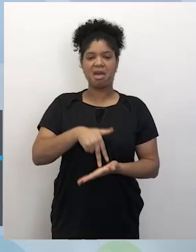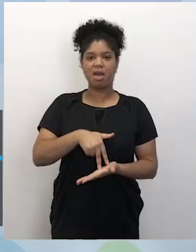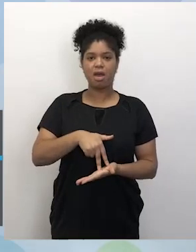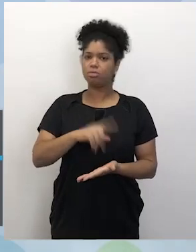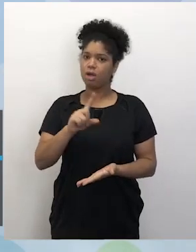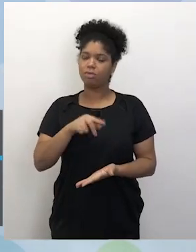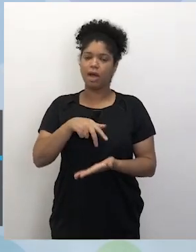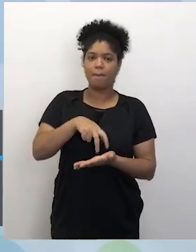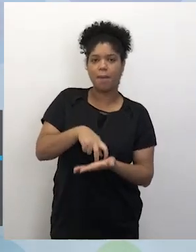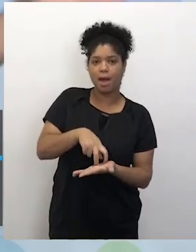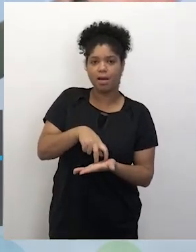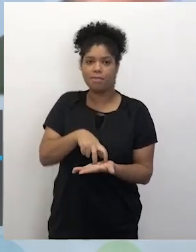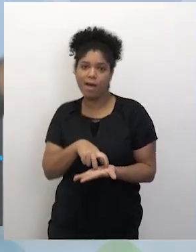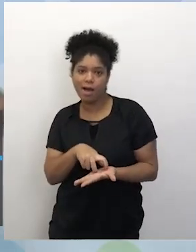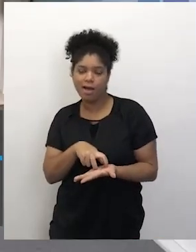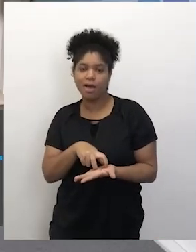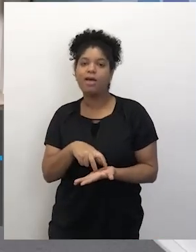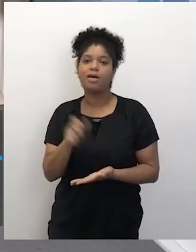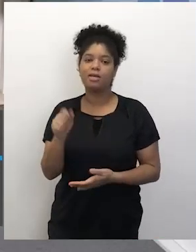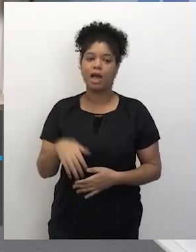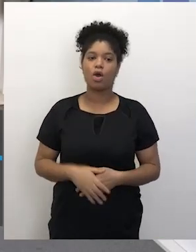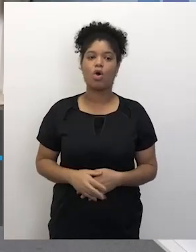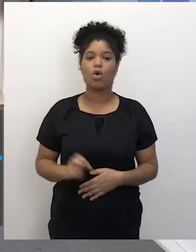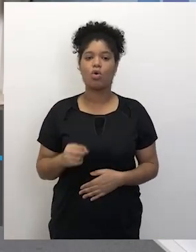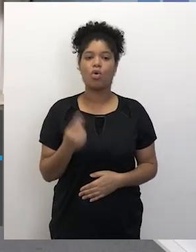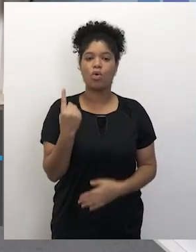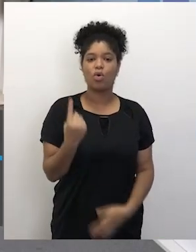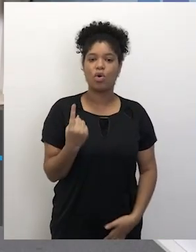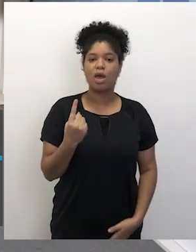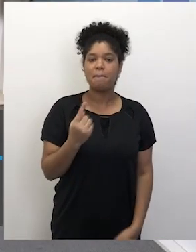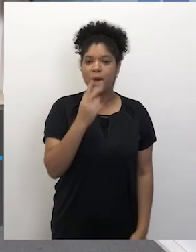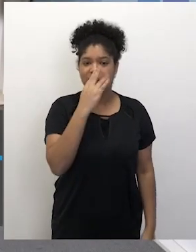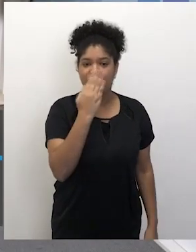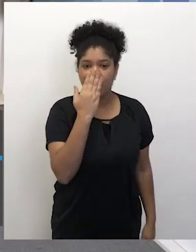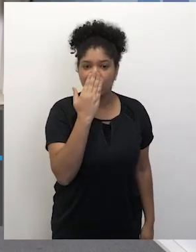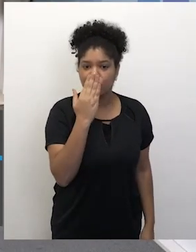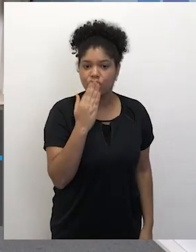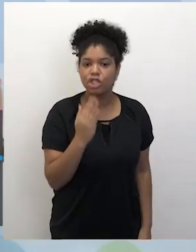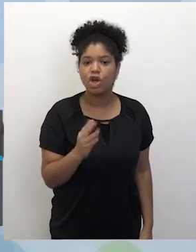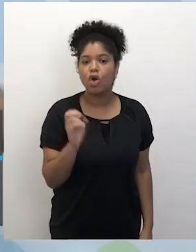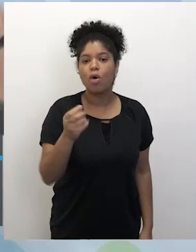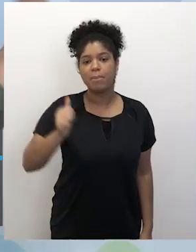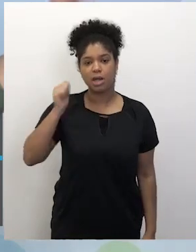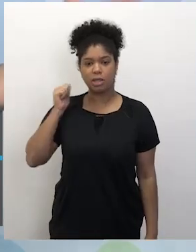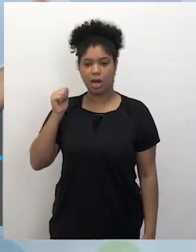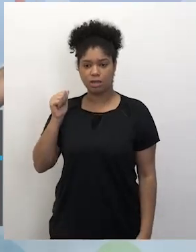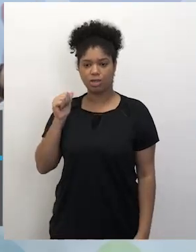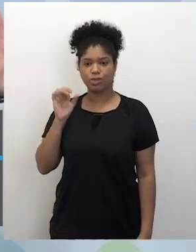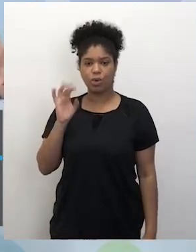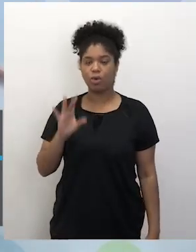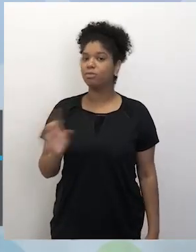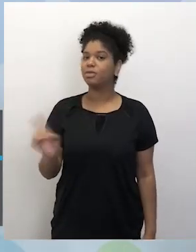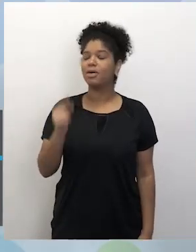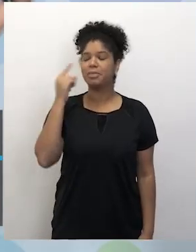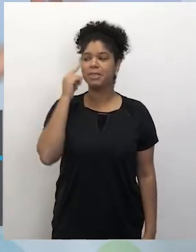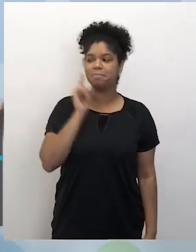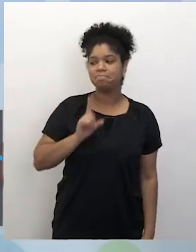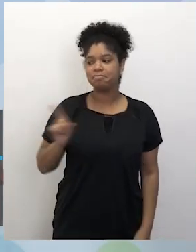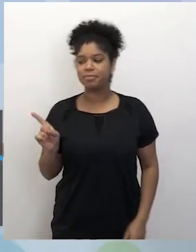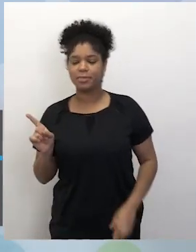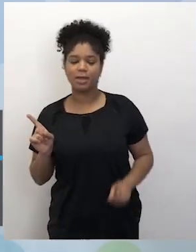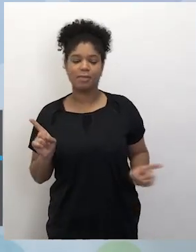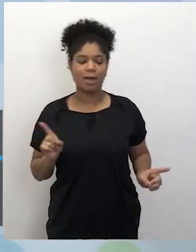essas variações. Eu preciso montar uma coreografia só dançando para frente e trás? Não. Eu penso nas diagonais,